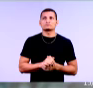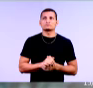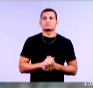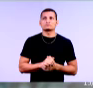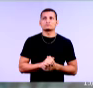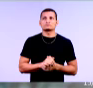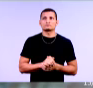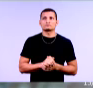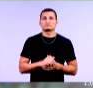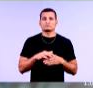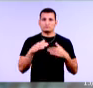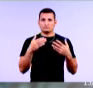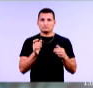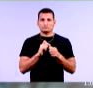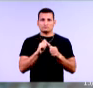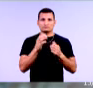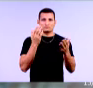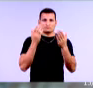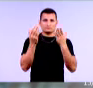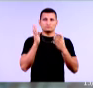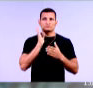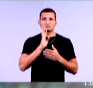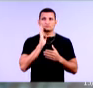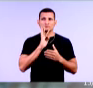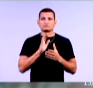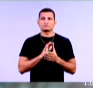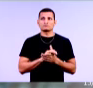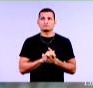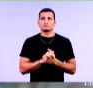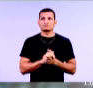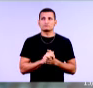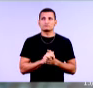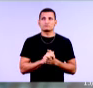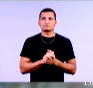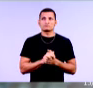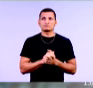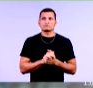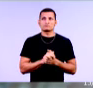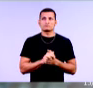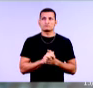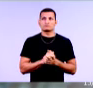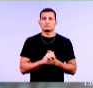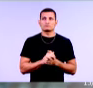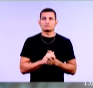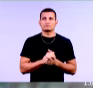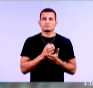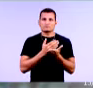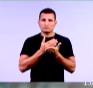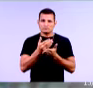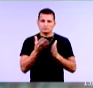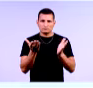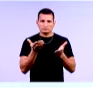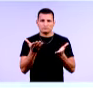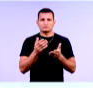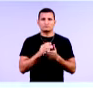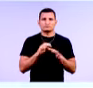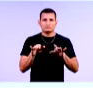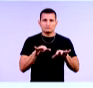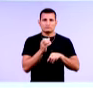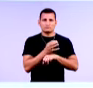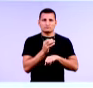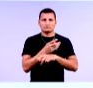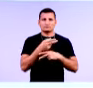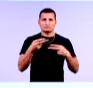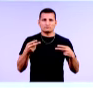Então vamos fazer uma analogia bem legal. Professor, a gente está começando agora a programação orientada a objetos, mas vamos